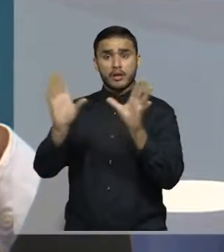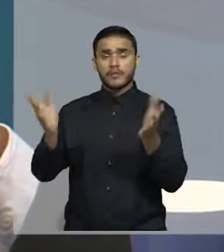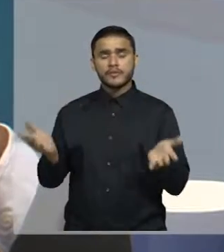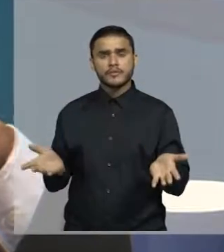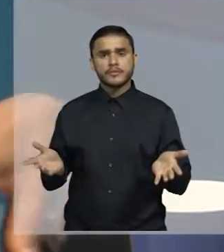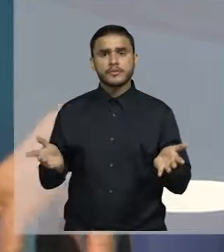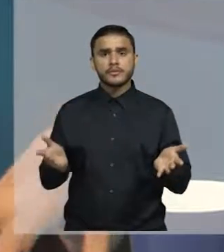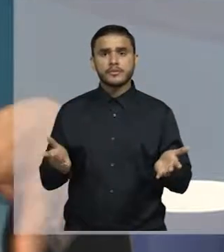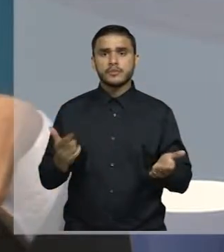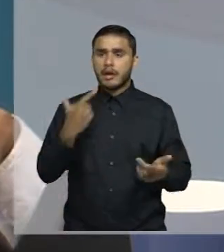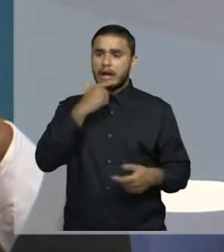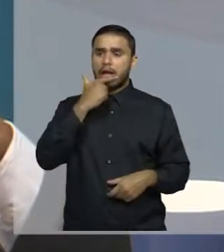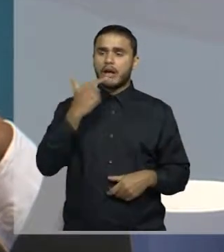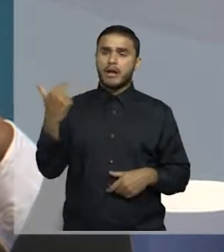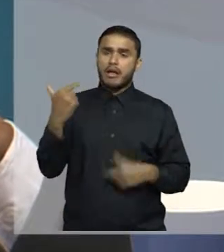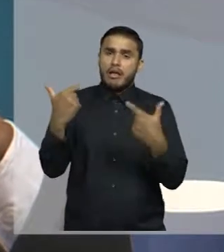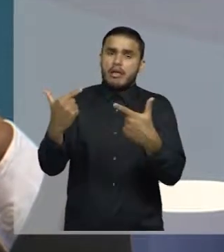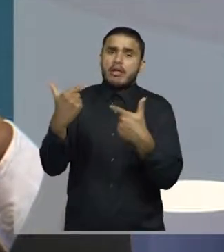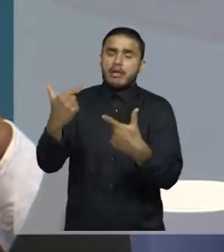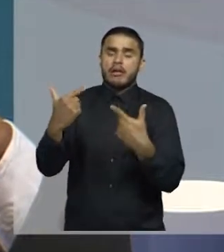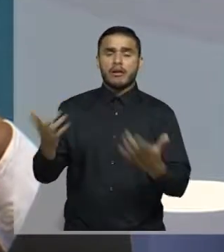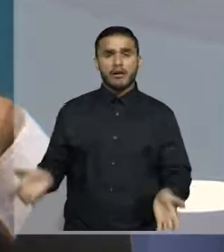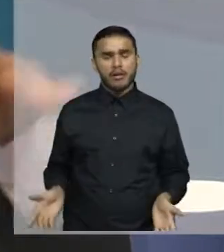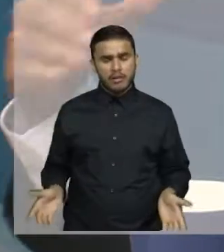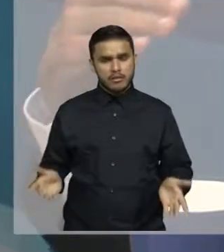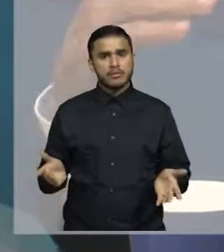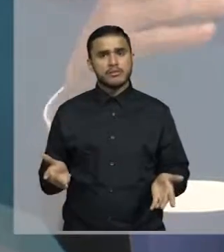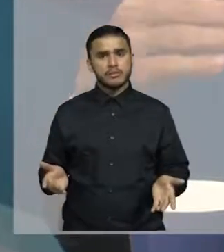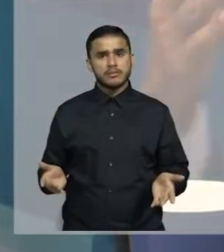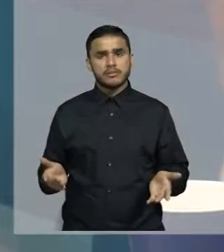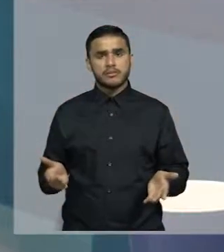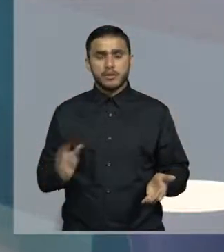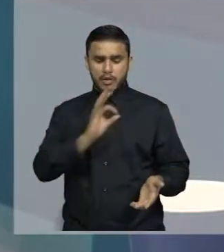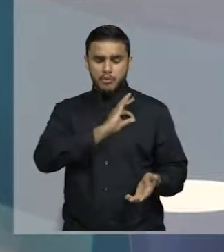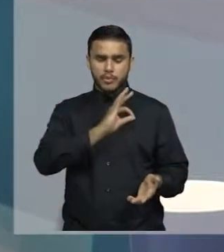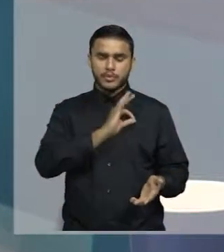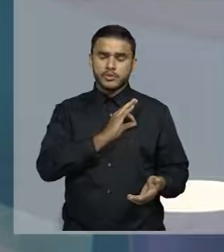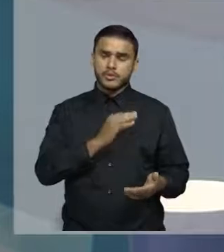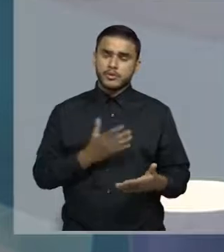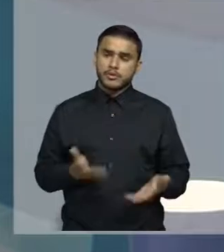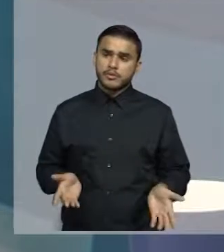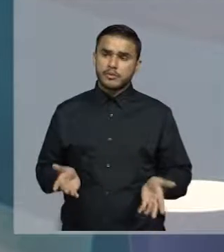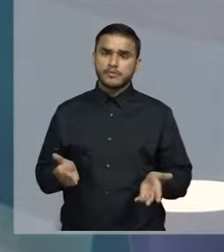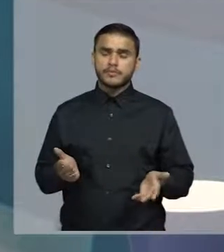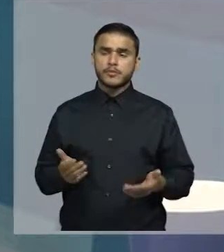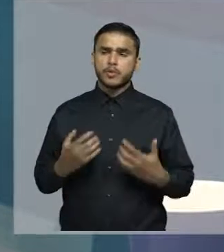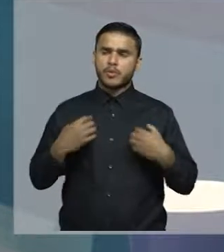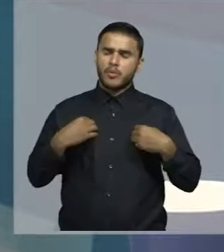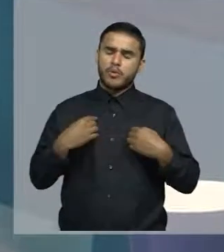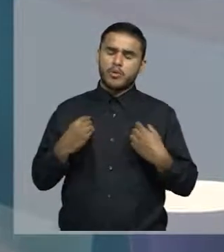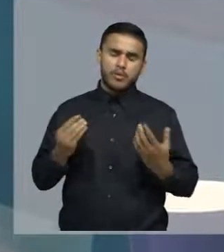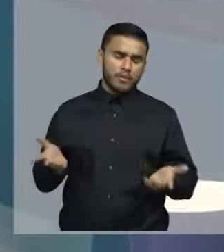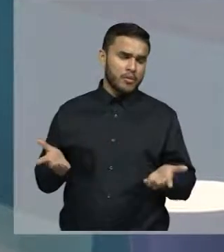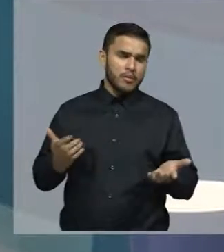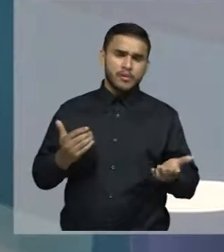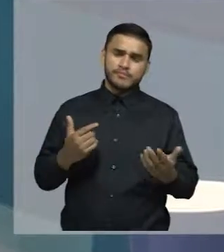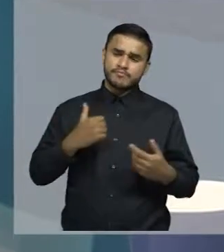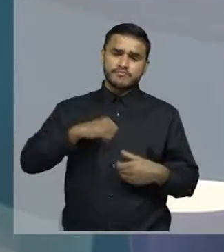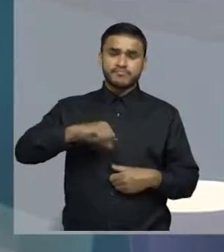solta e ri na cara dele. O O policial... resultado, o policial frustrado porque o trabalho dele é